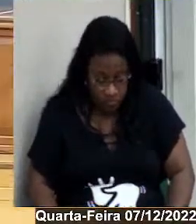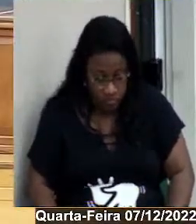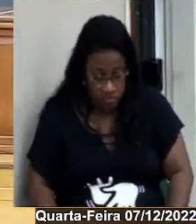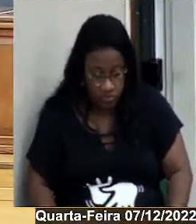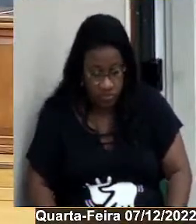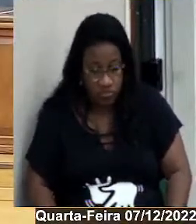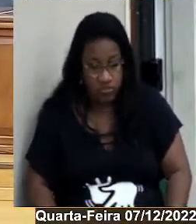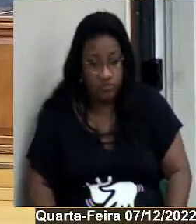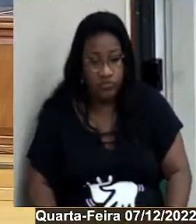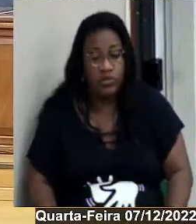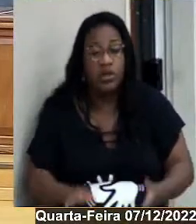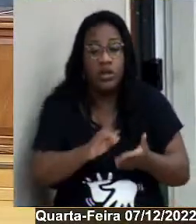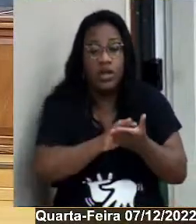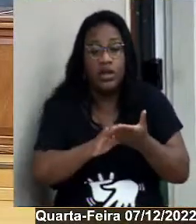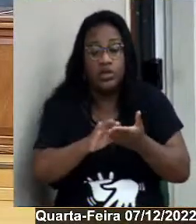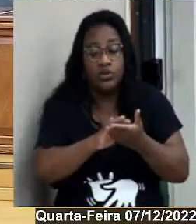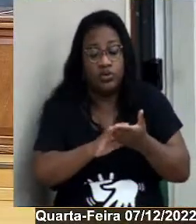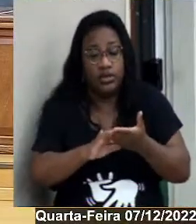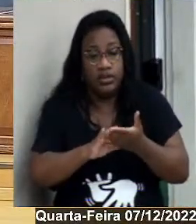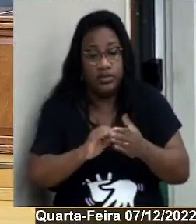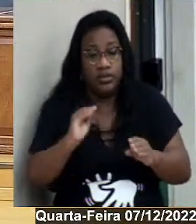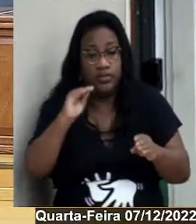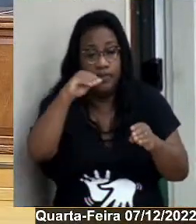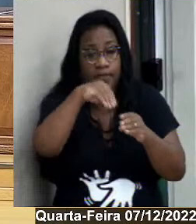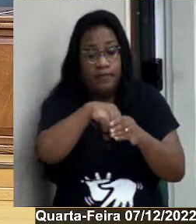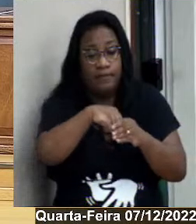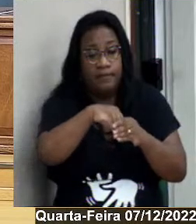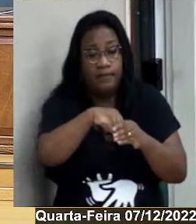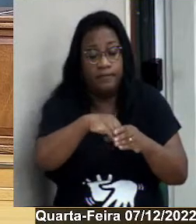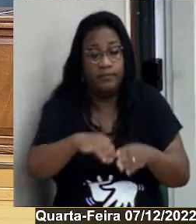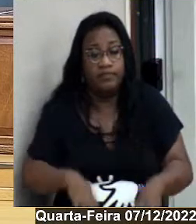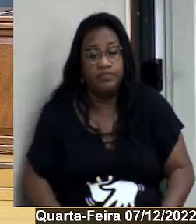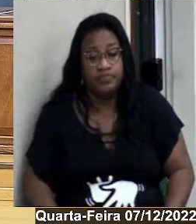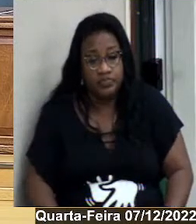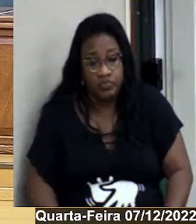Os vereadores podem computar o voto de forma eletrônica.